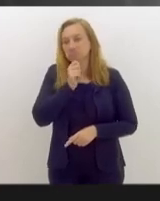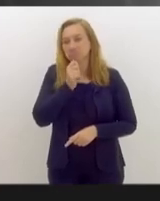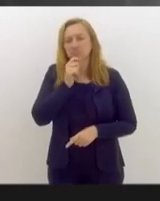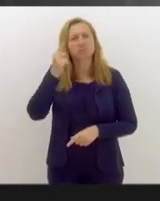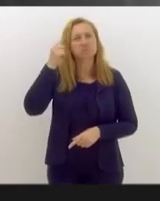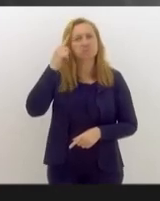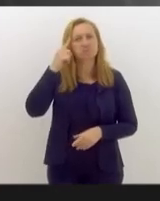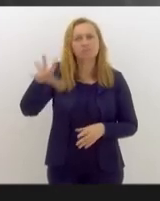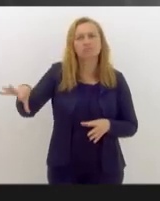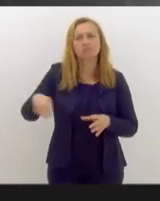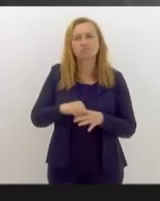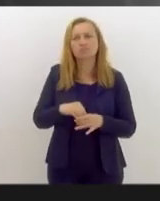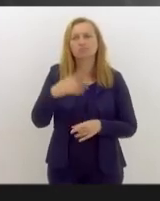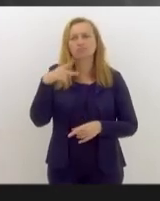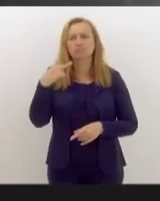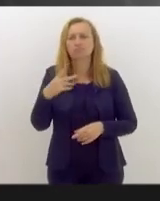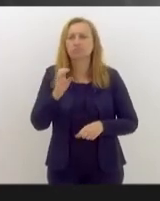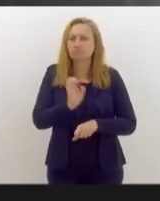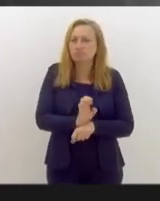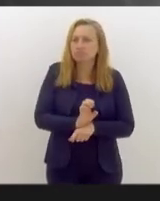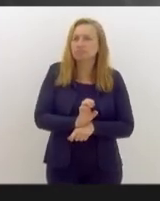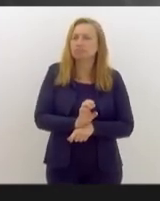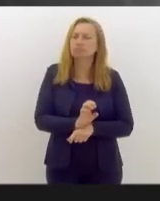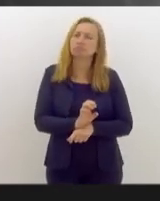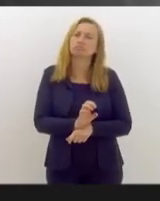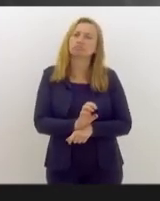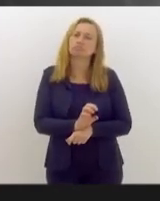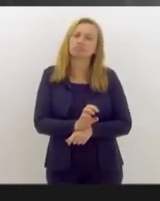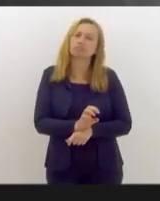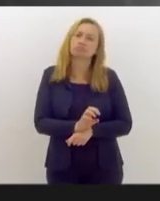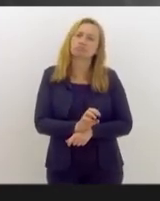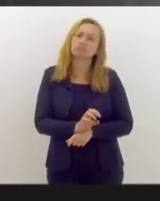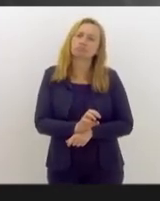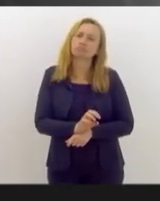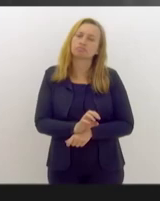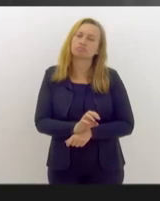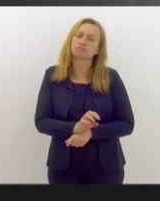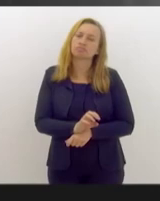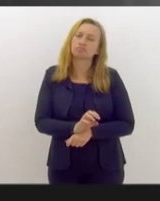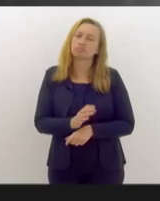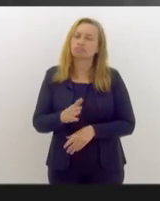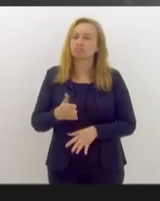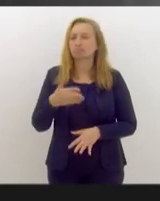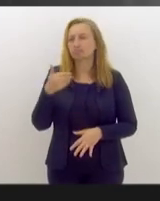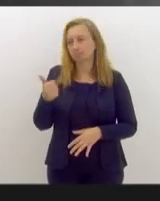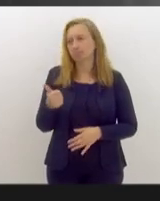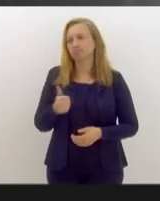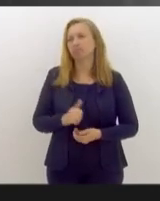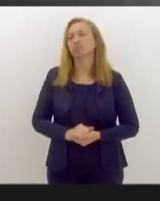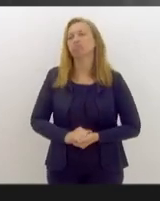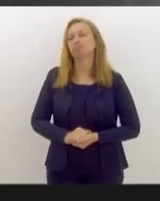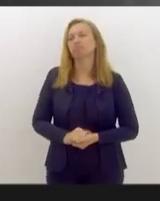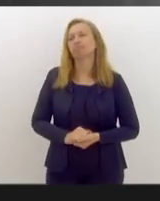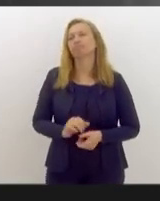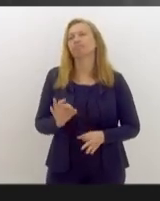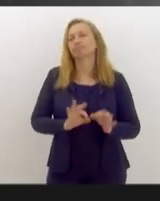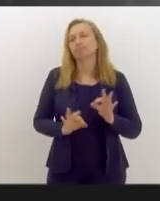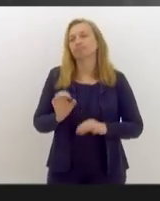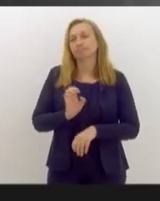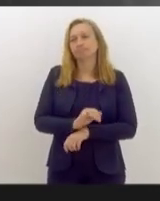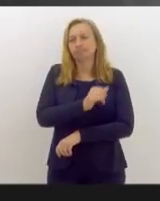em implementar a política de Estado que seria a execução e o cumprimento do Plano Estadual de